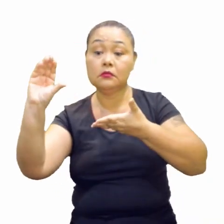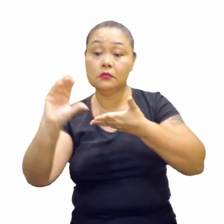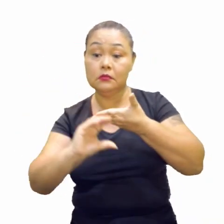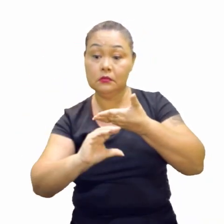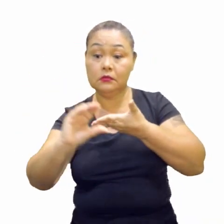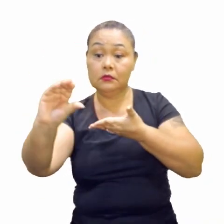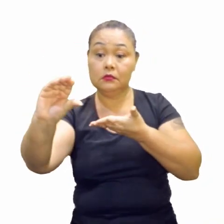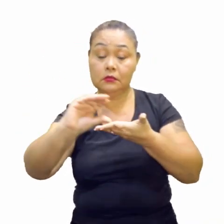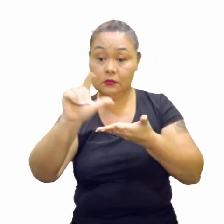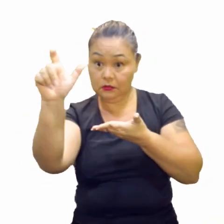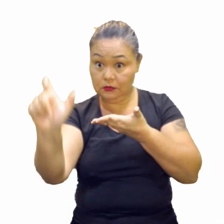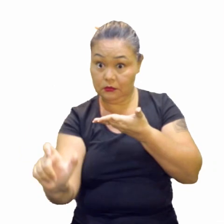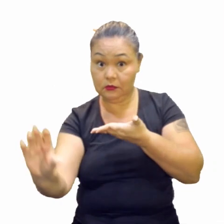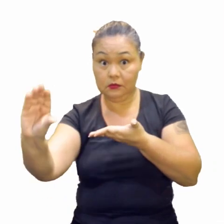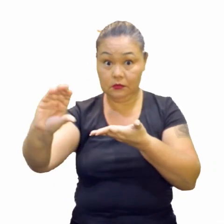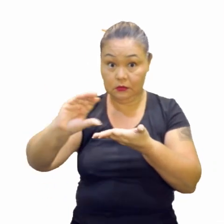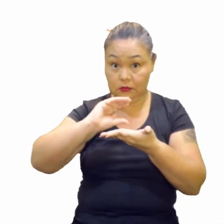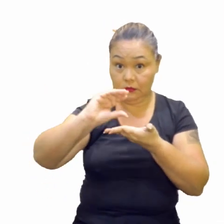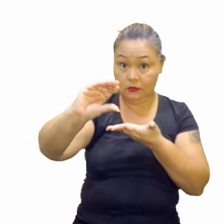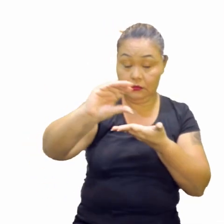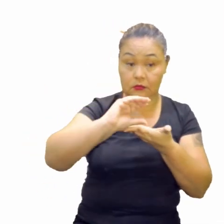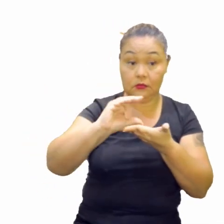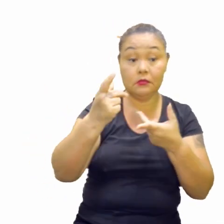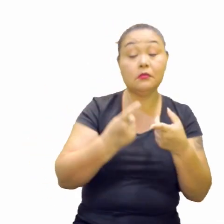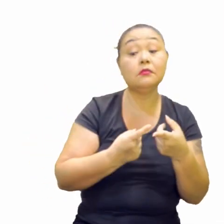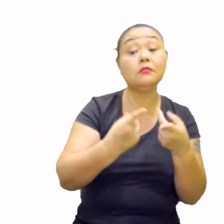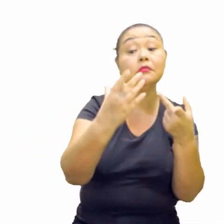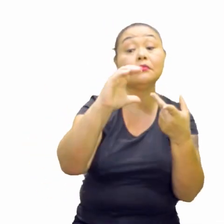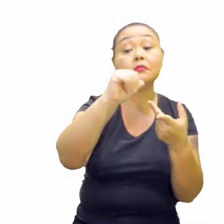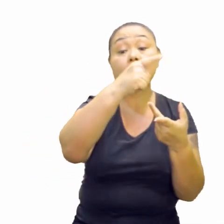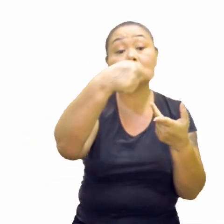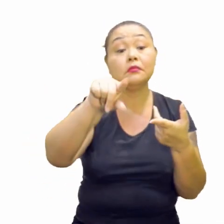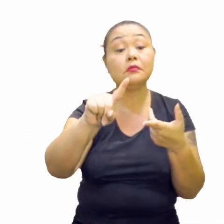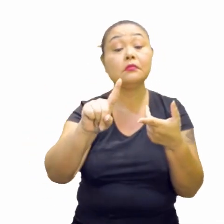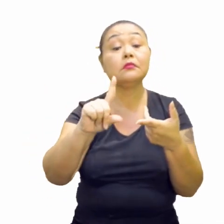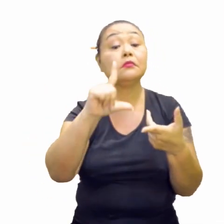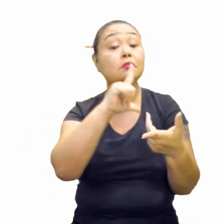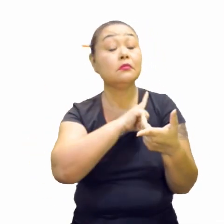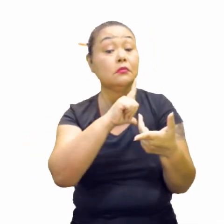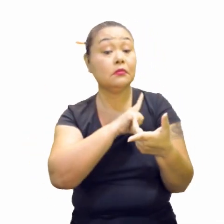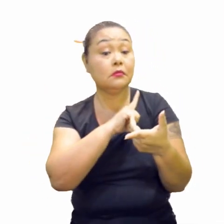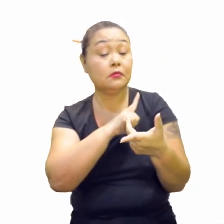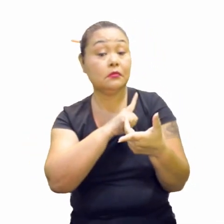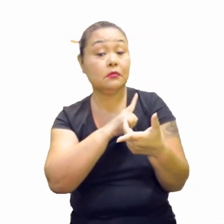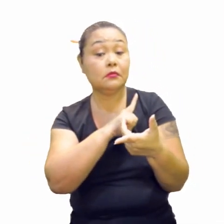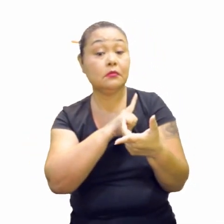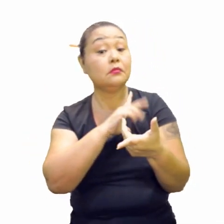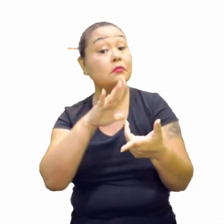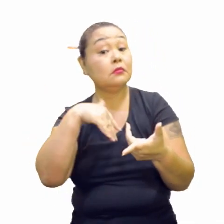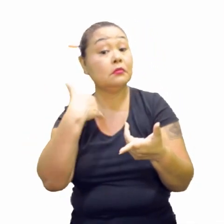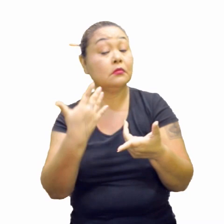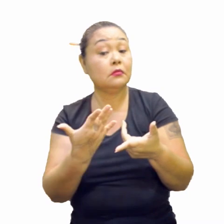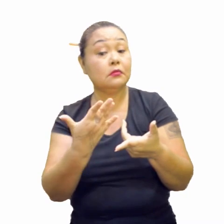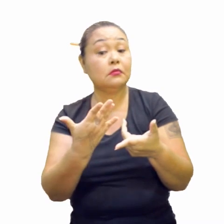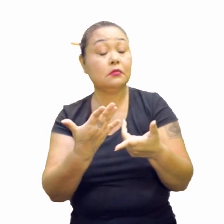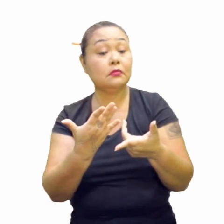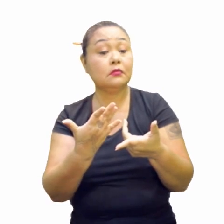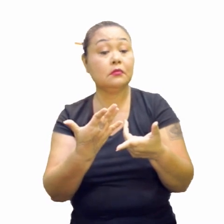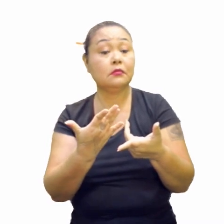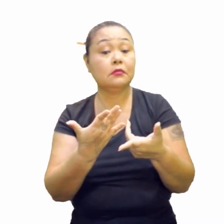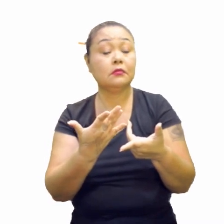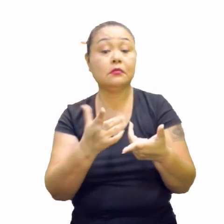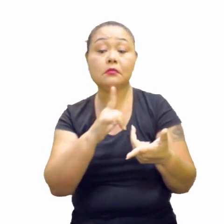e investidores a venderem as ações que possuíam. Eu tinha uma ação